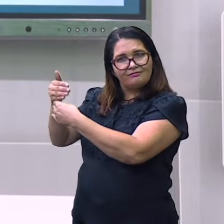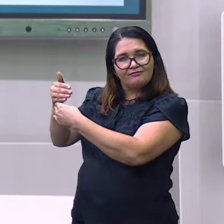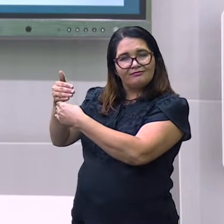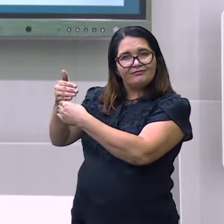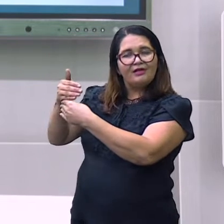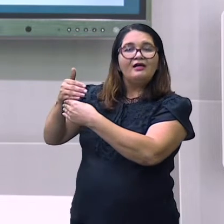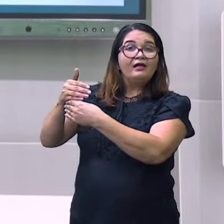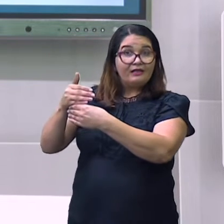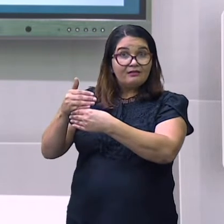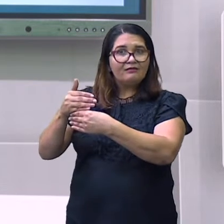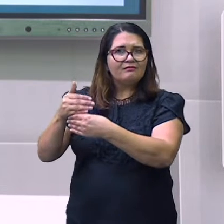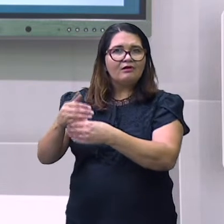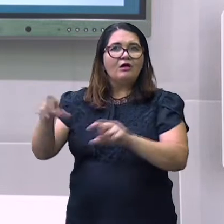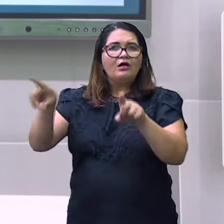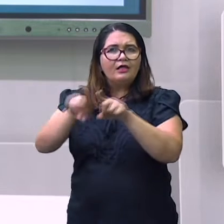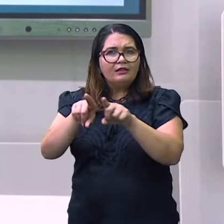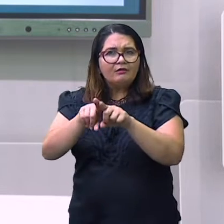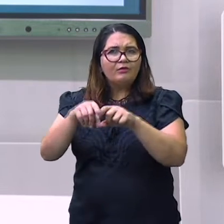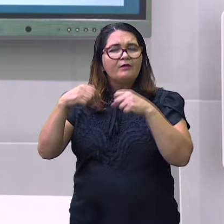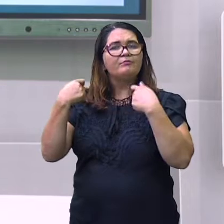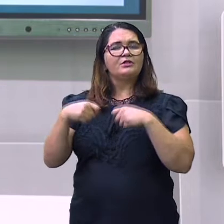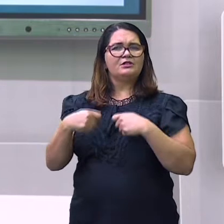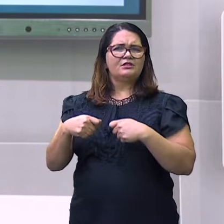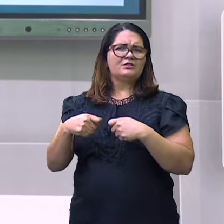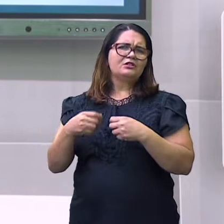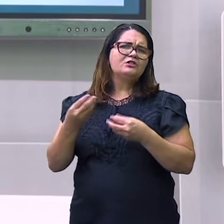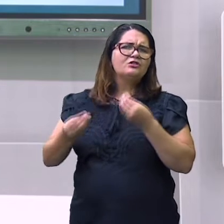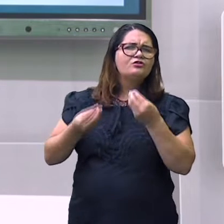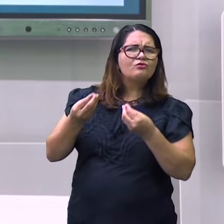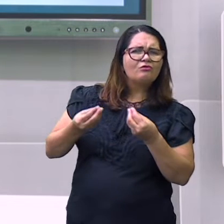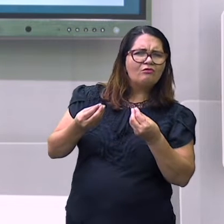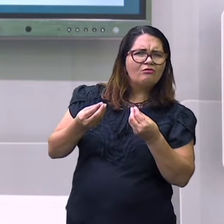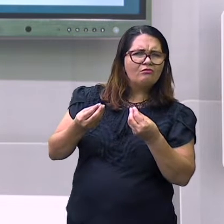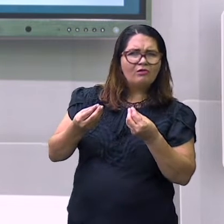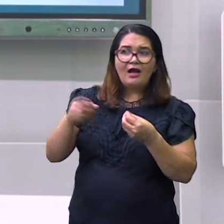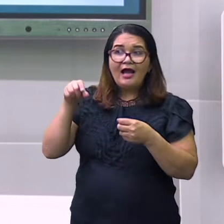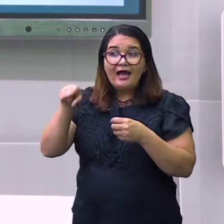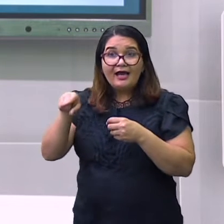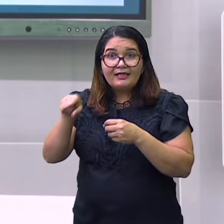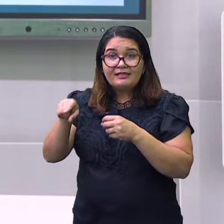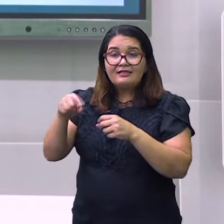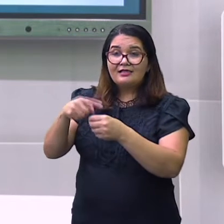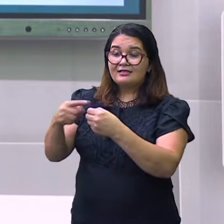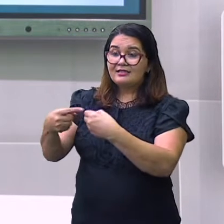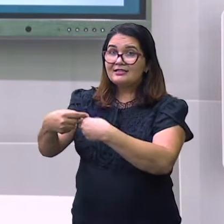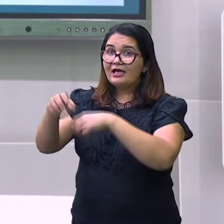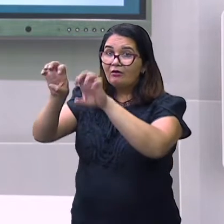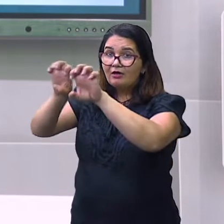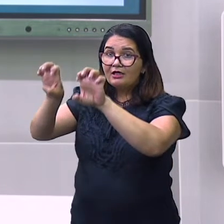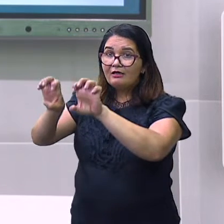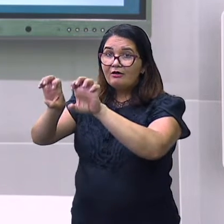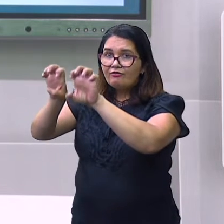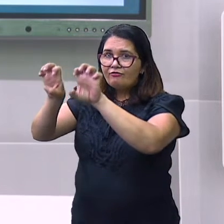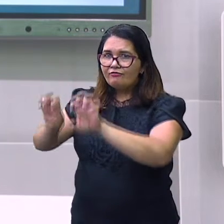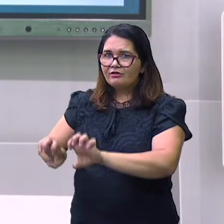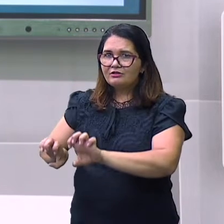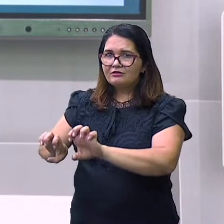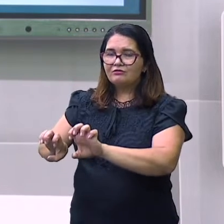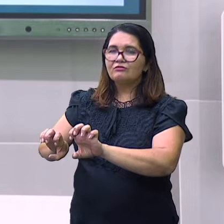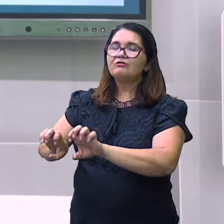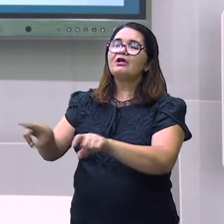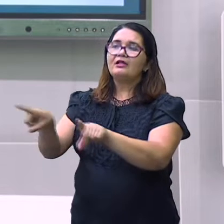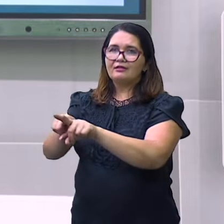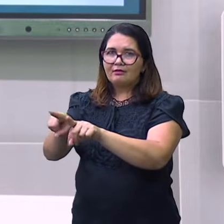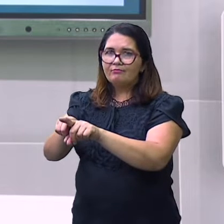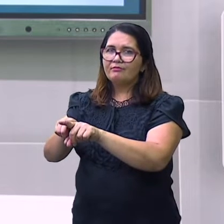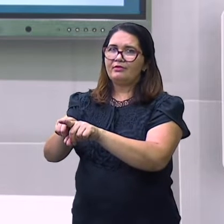comunicação. Nossa, Cláudia, mas é uma estrutura bem organizada para ser, né? Por ser vegetal, né?